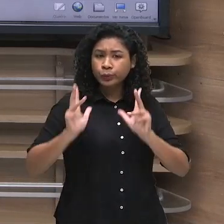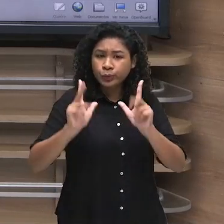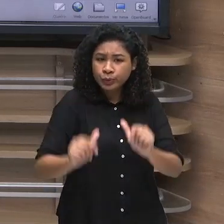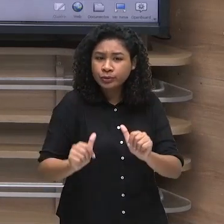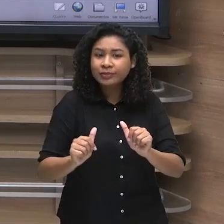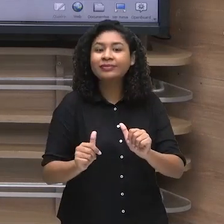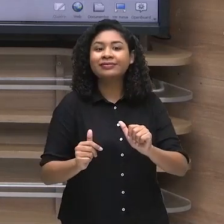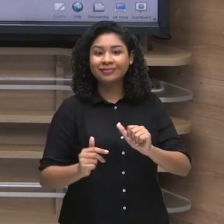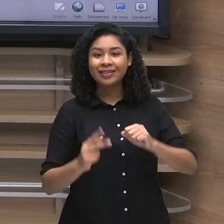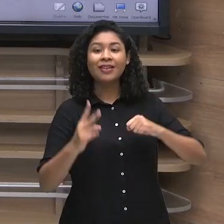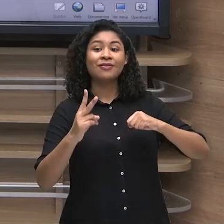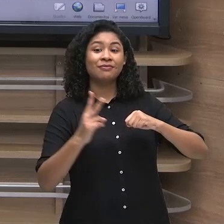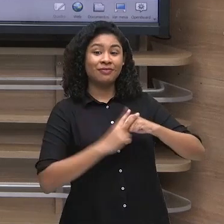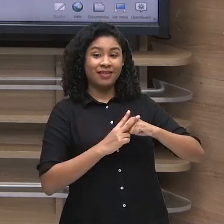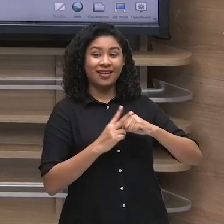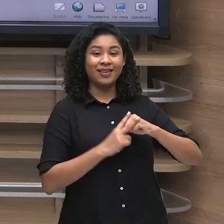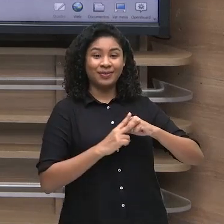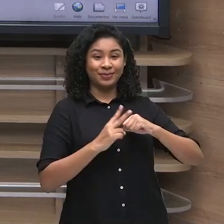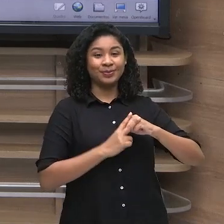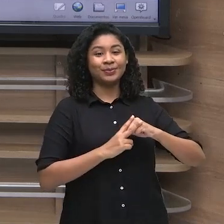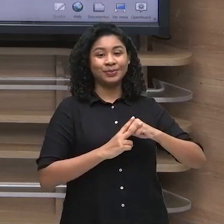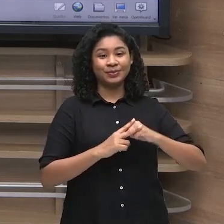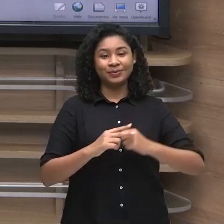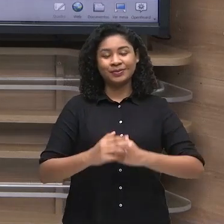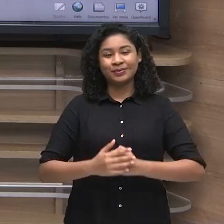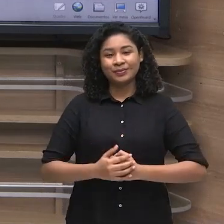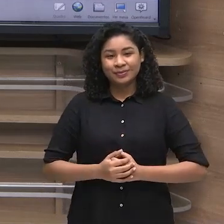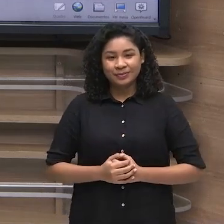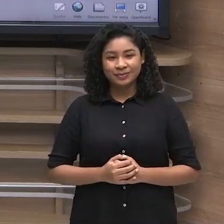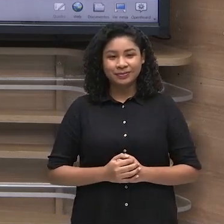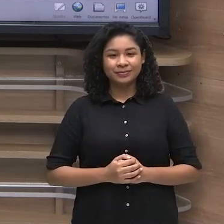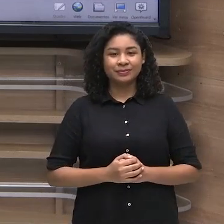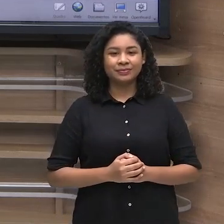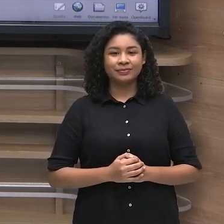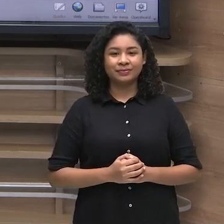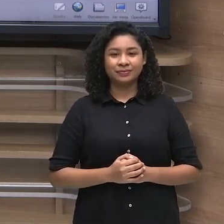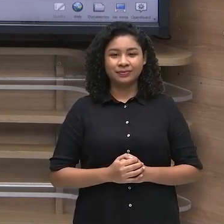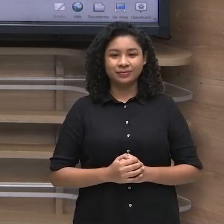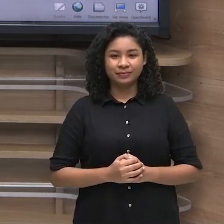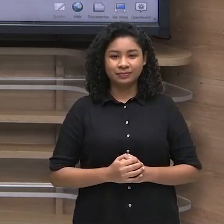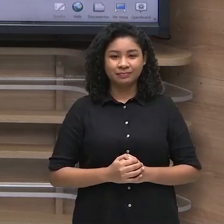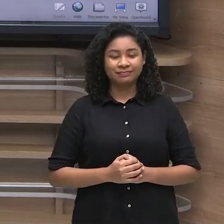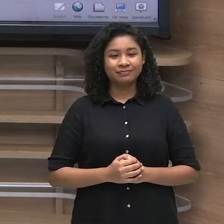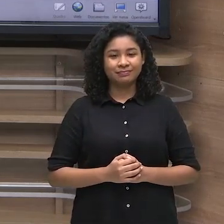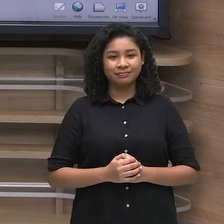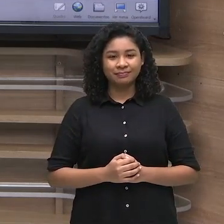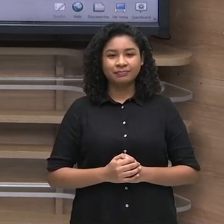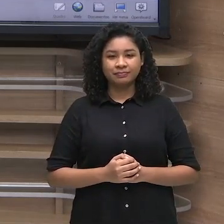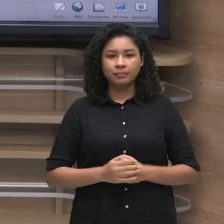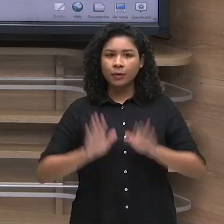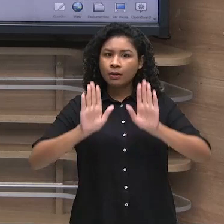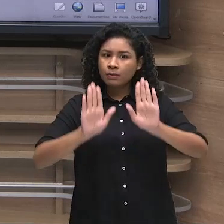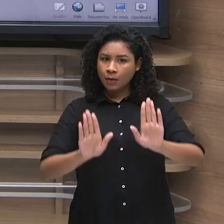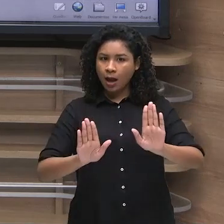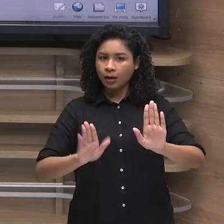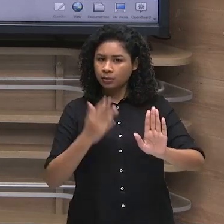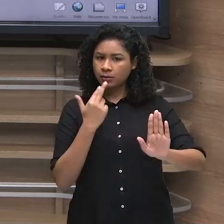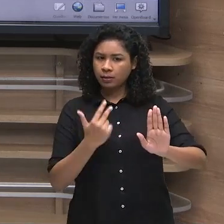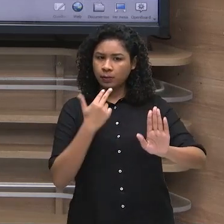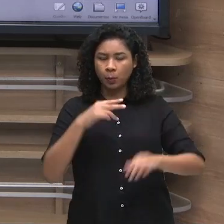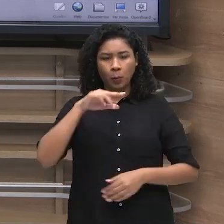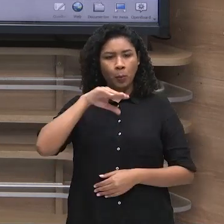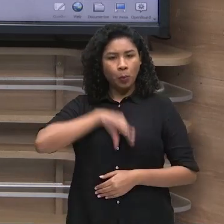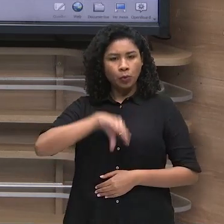inteiro foi constituído apenas e tão somente com verbos. Mas na língua portuguesa nós